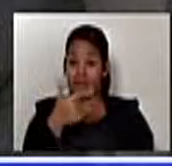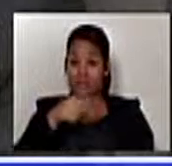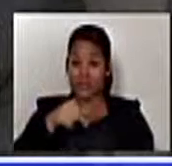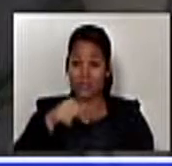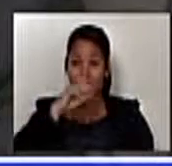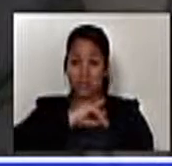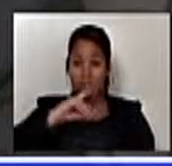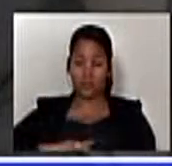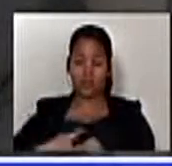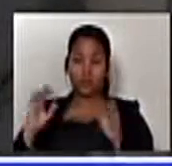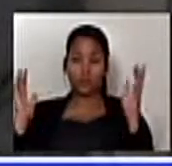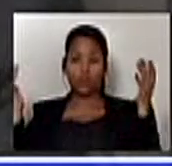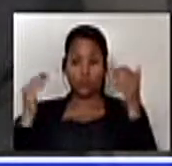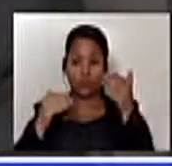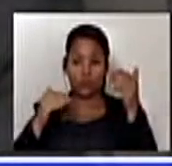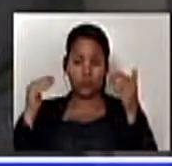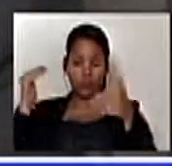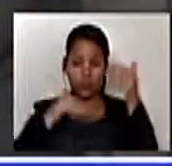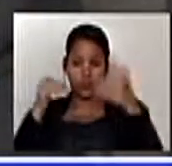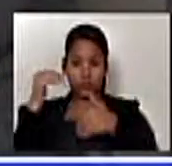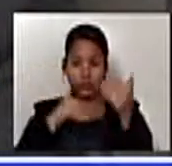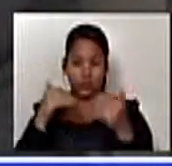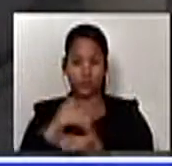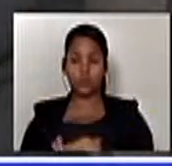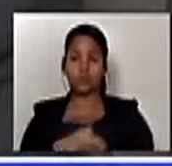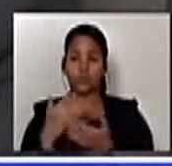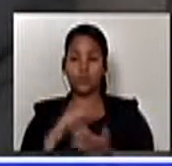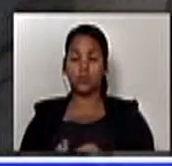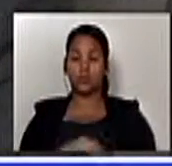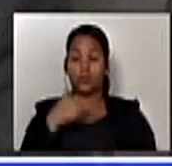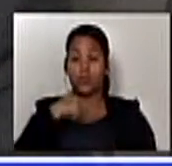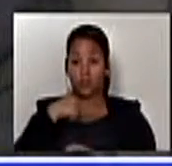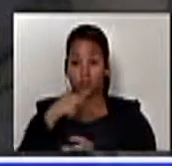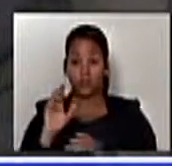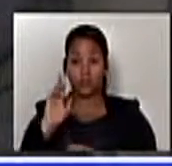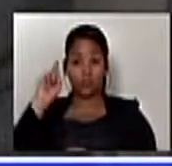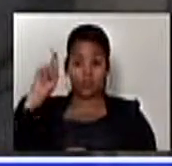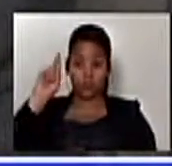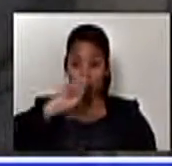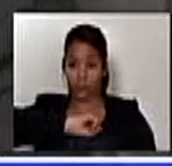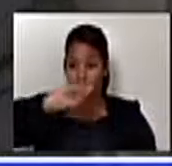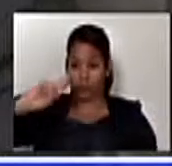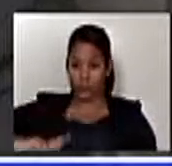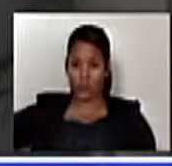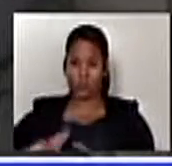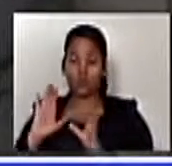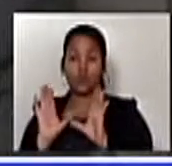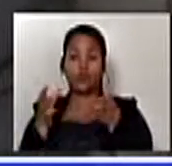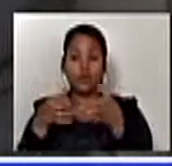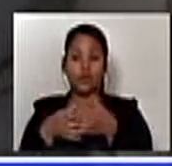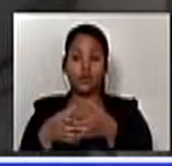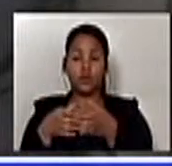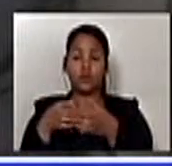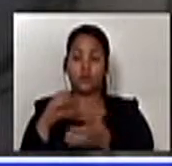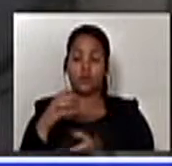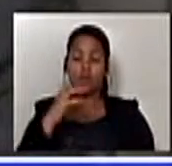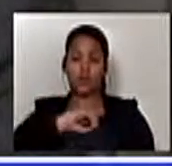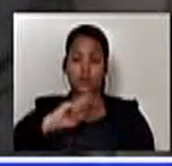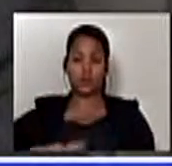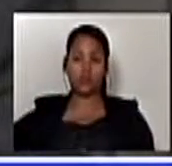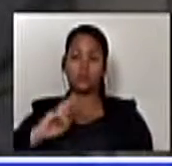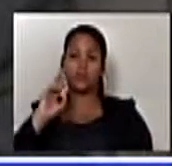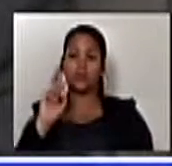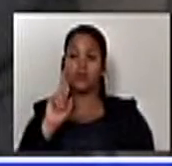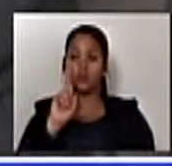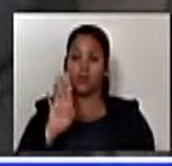equipe de governo agradece, em nome do governador Renan Filho, pela receptividade e pelo carinho que estes secretários sempre têm